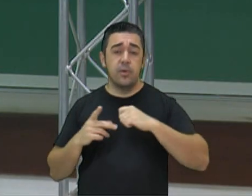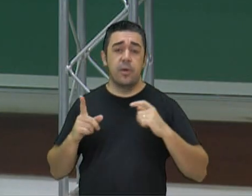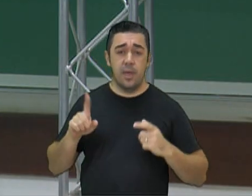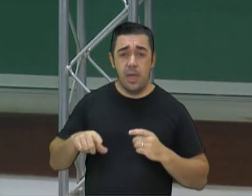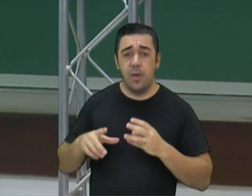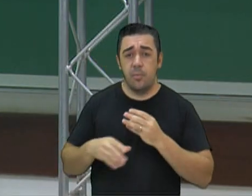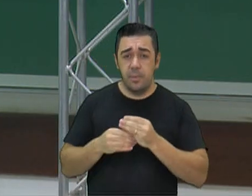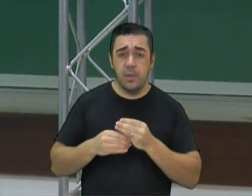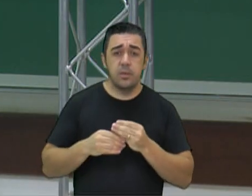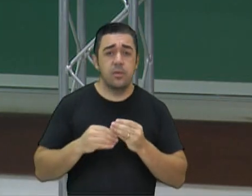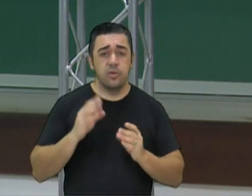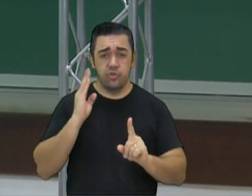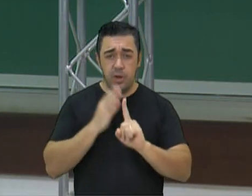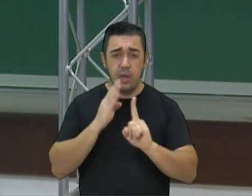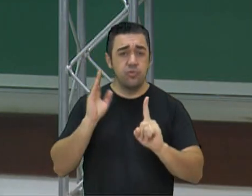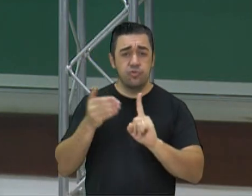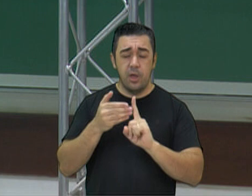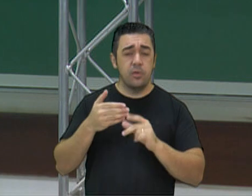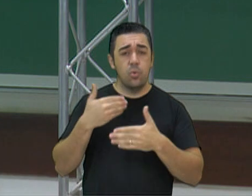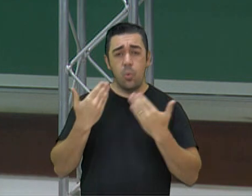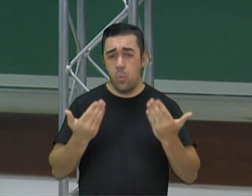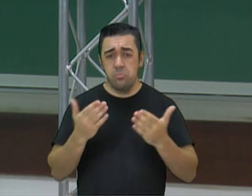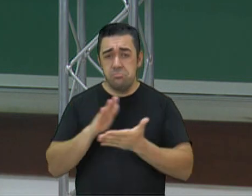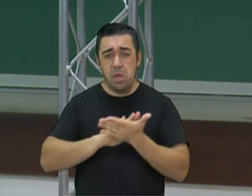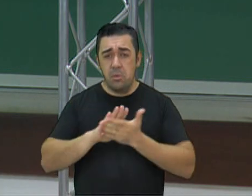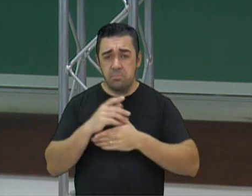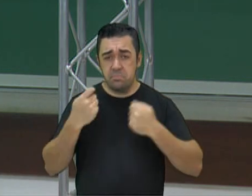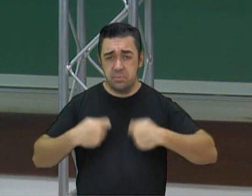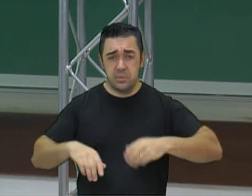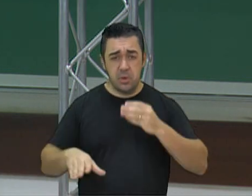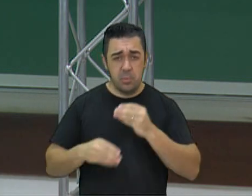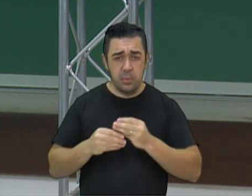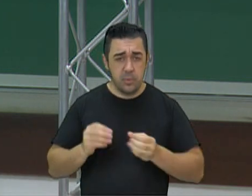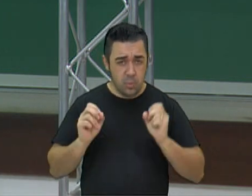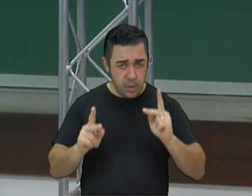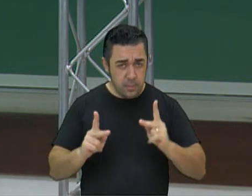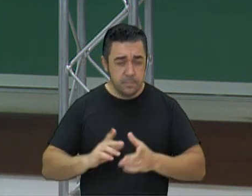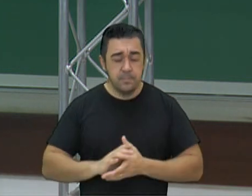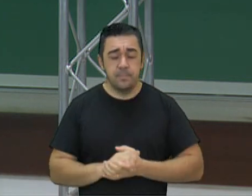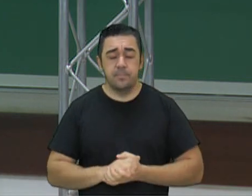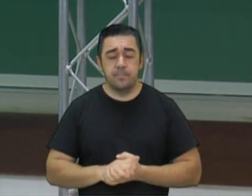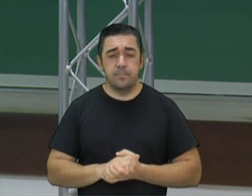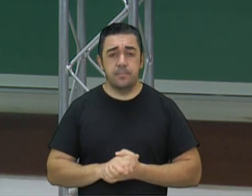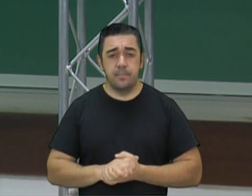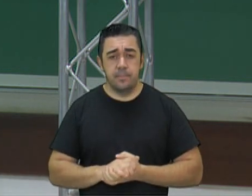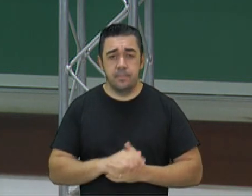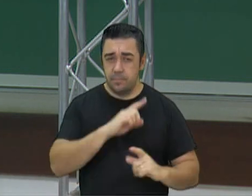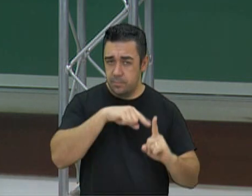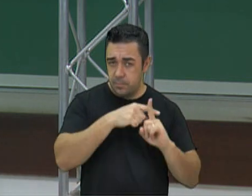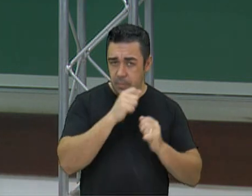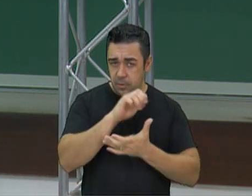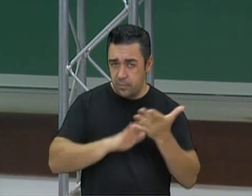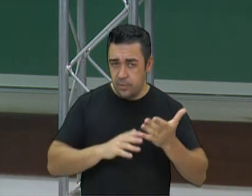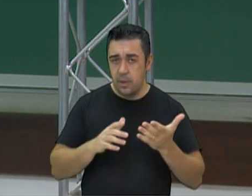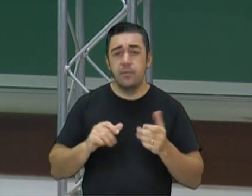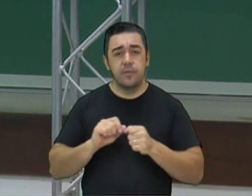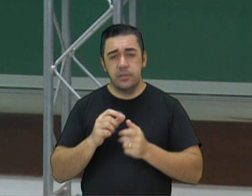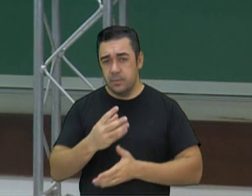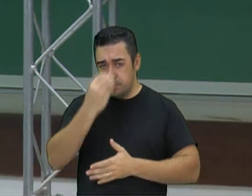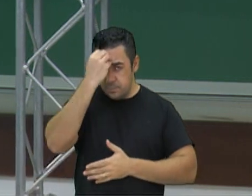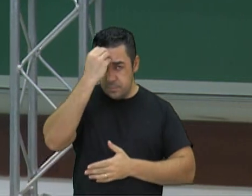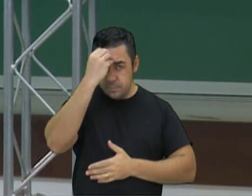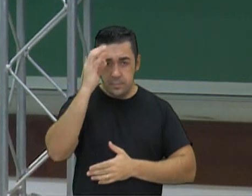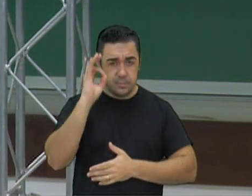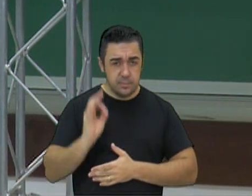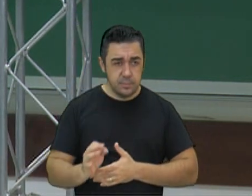eles é direto, indireto ou se é intransitivo, ok? Vamos fazer mais exercícios para a gente, né,